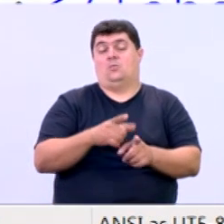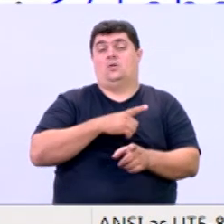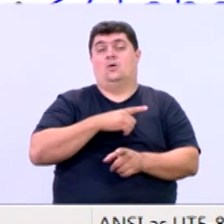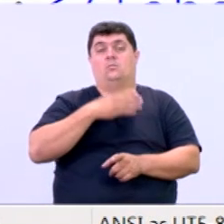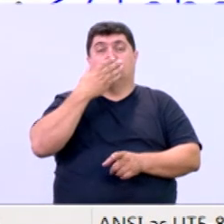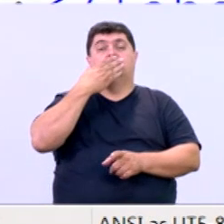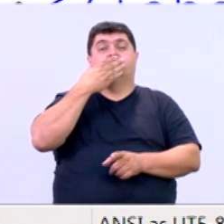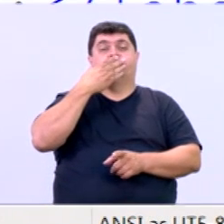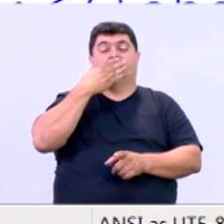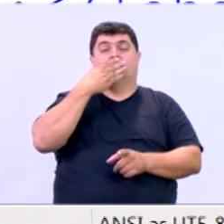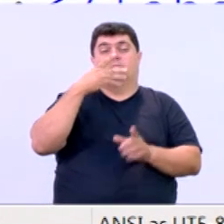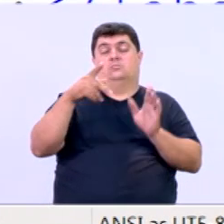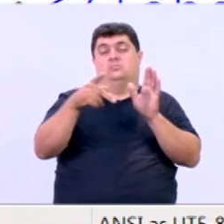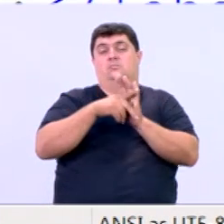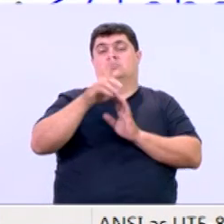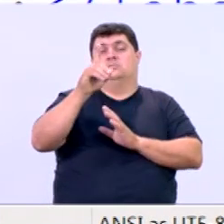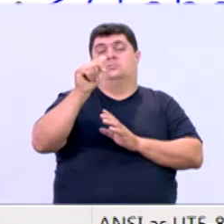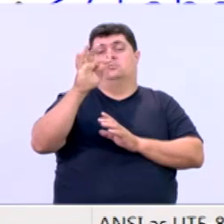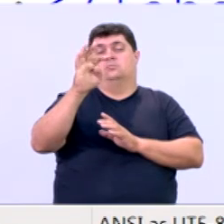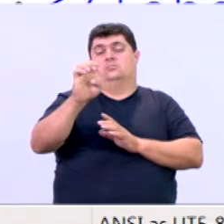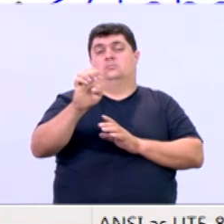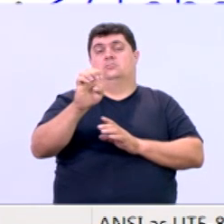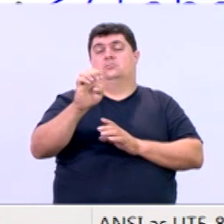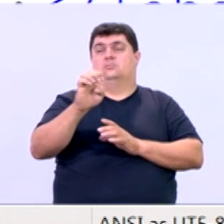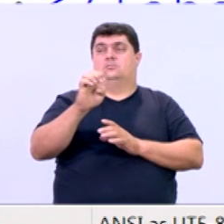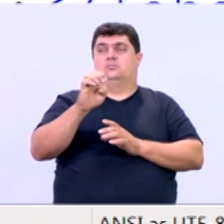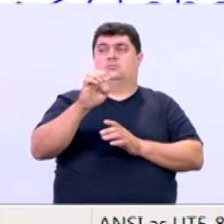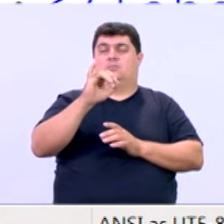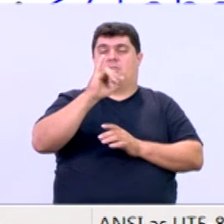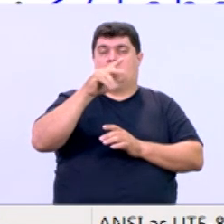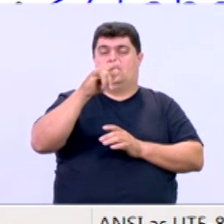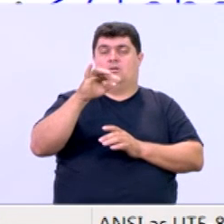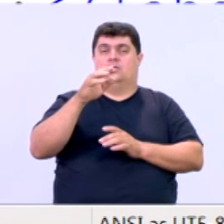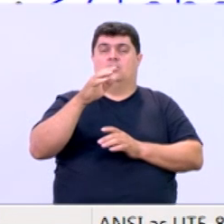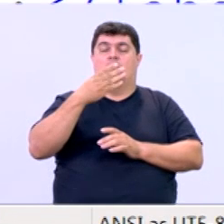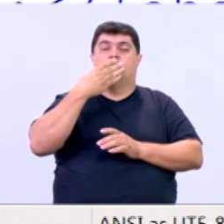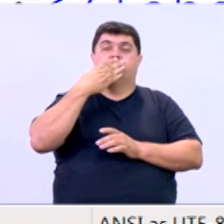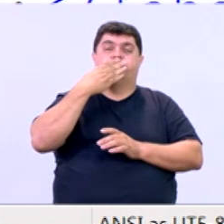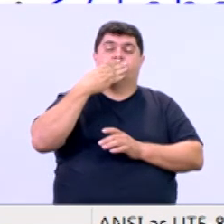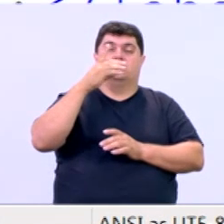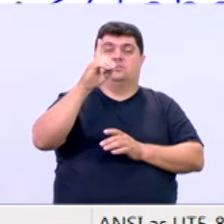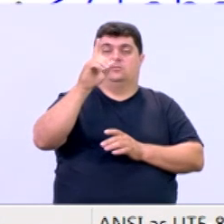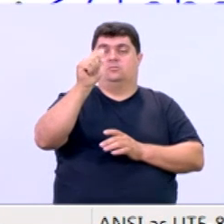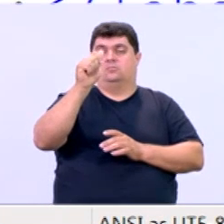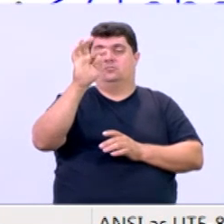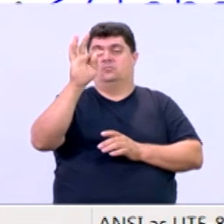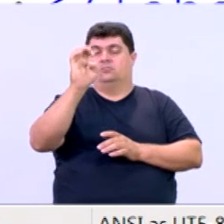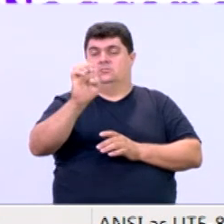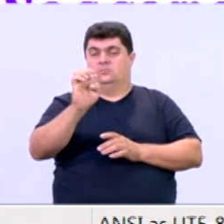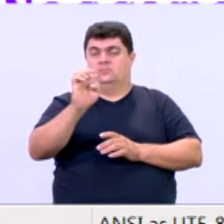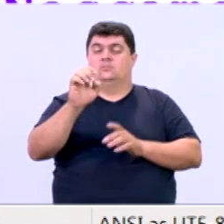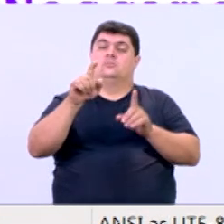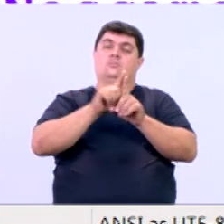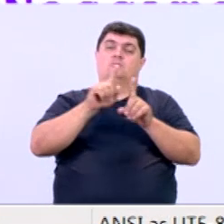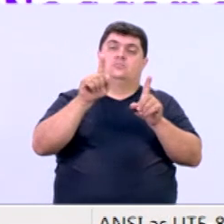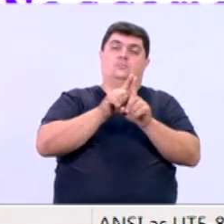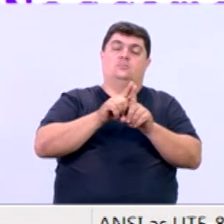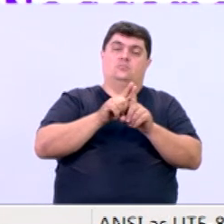especial para data. Eu falo input, tipo o quê? Date, e